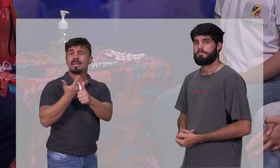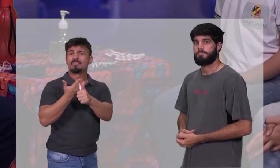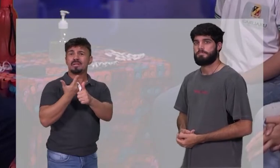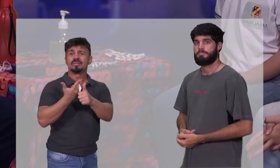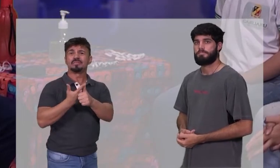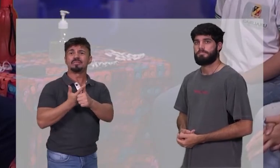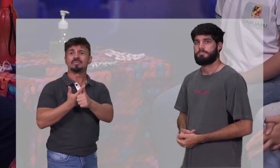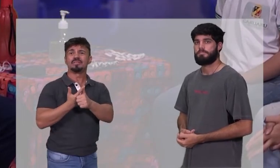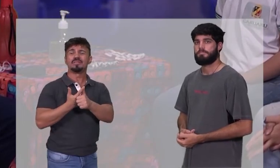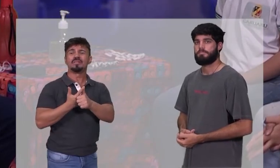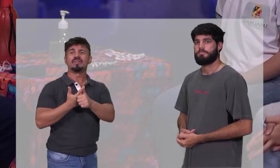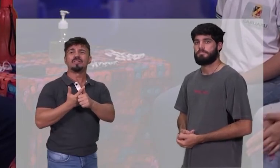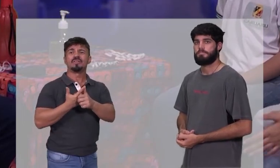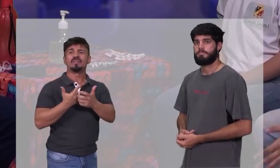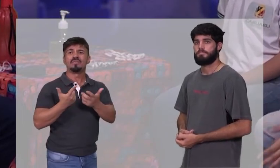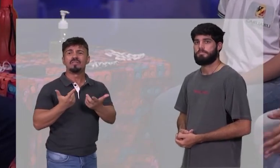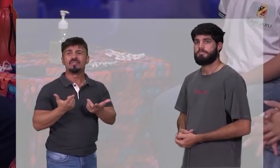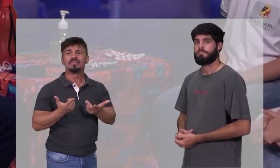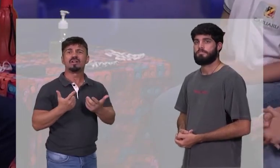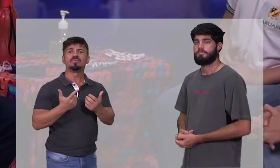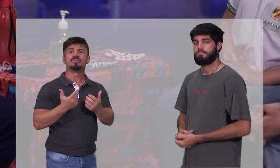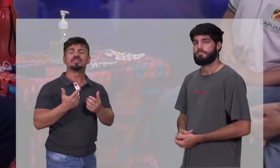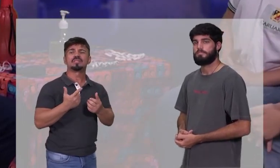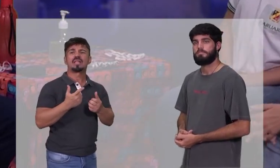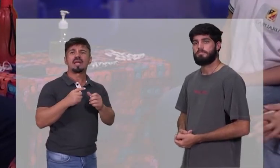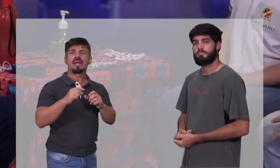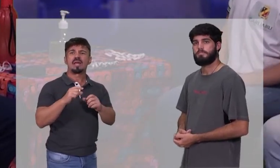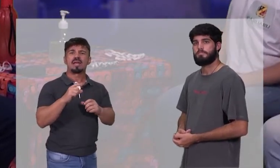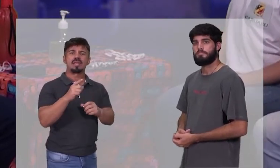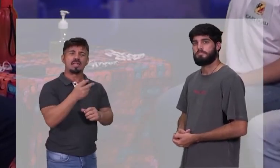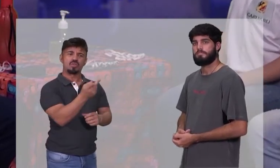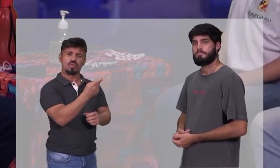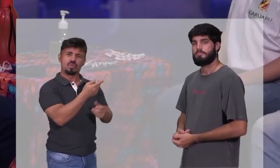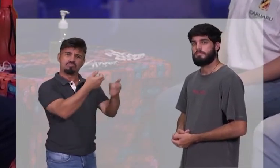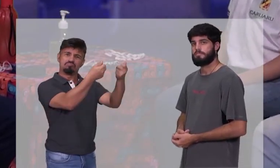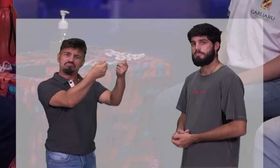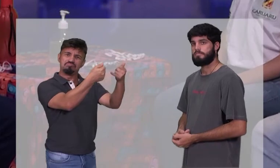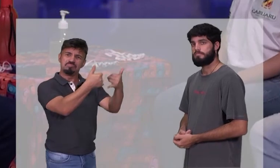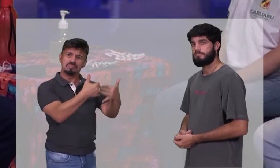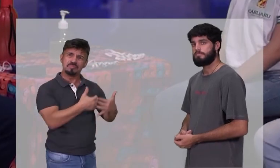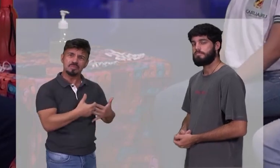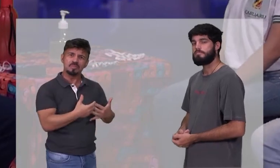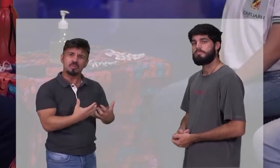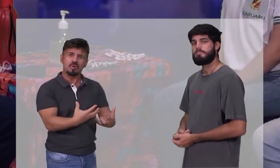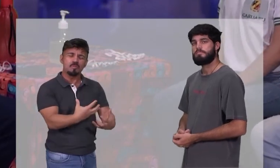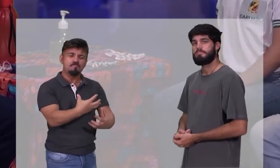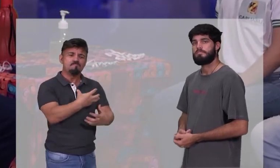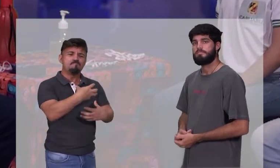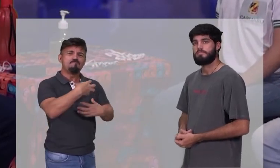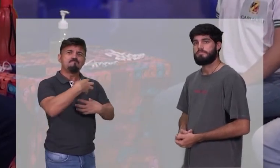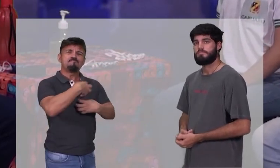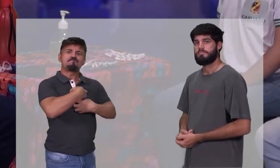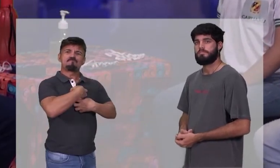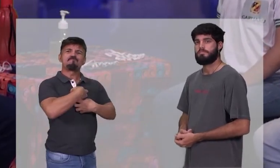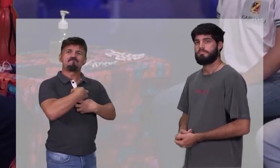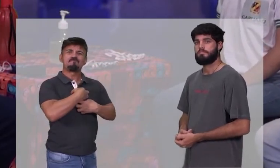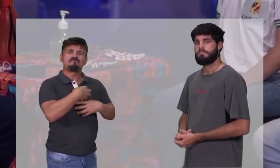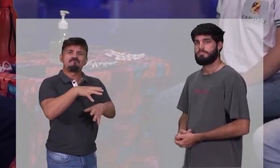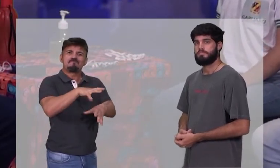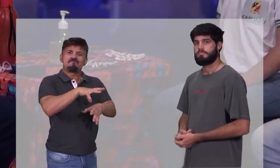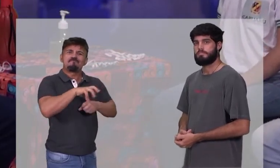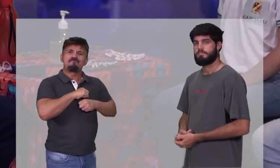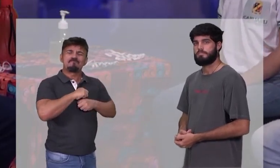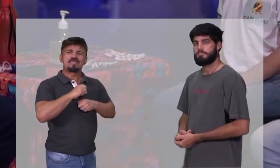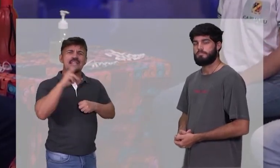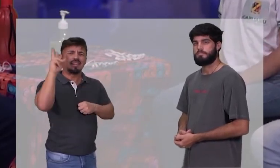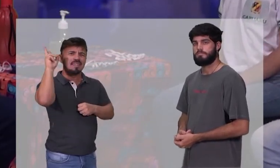primeiro, vamos levar em consideração, fazer com que a palavra de Ariel e de Newton entre aqui na gente, no nosso coração, na